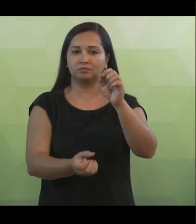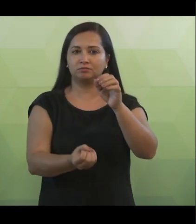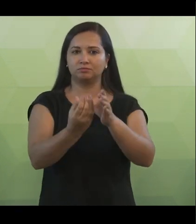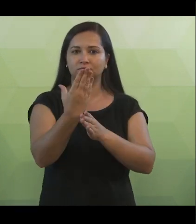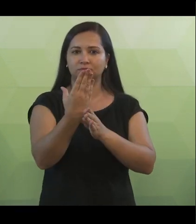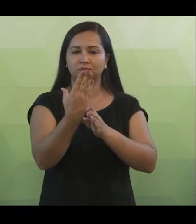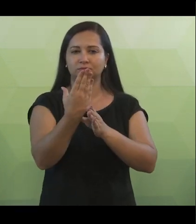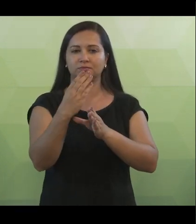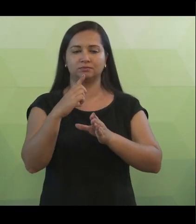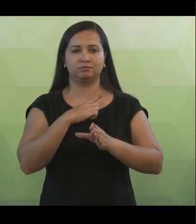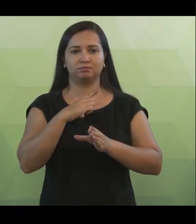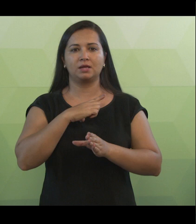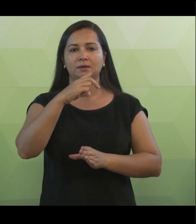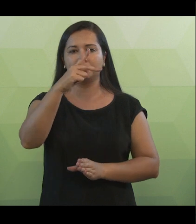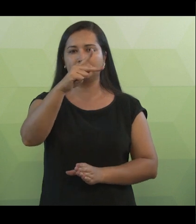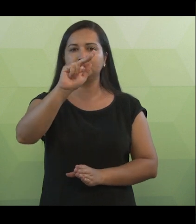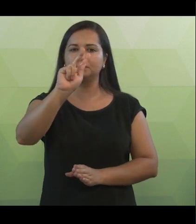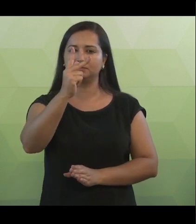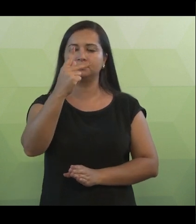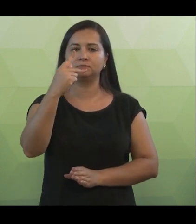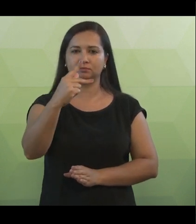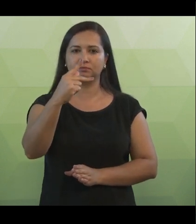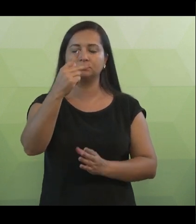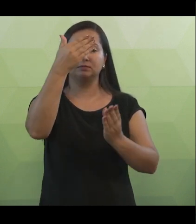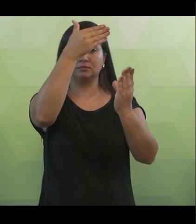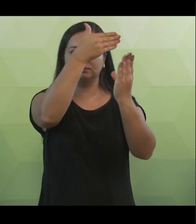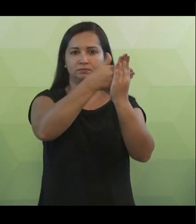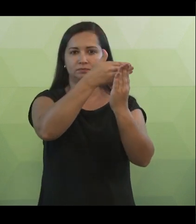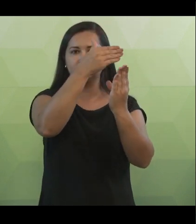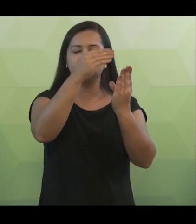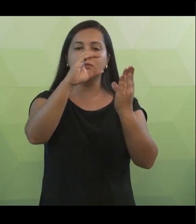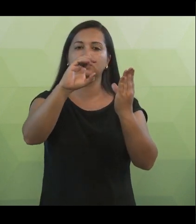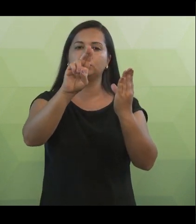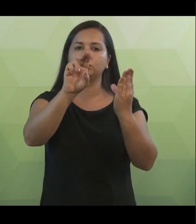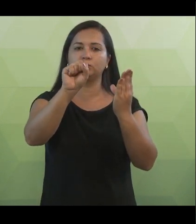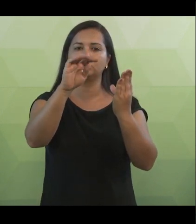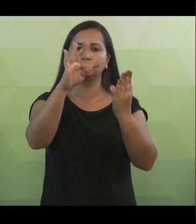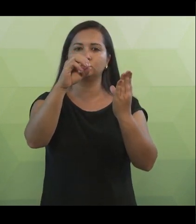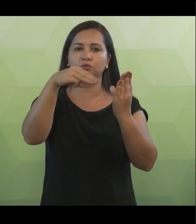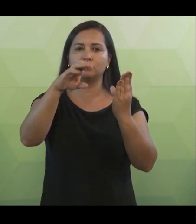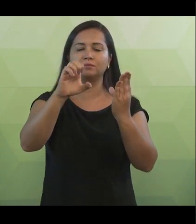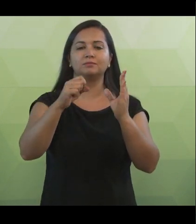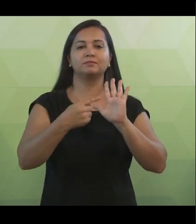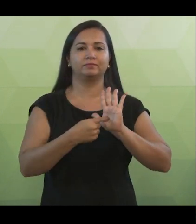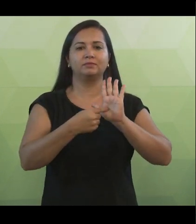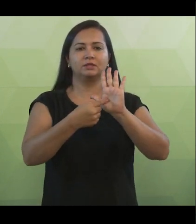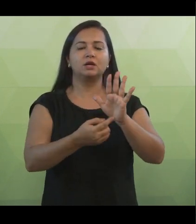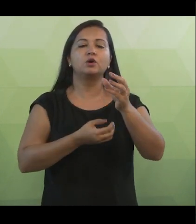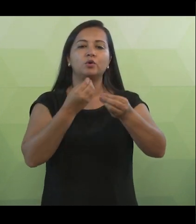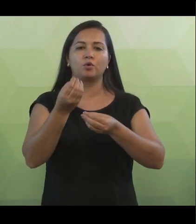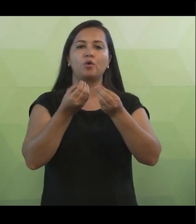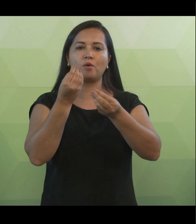chamado modal.php dentro da pasta Customers e adicione essa marcação.